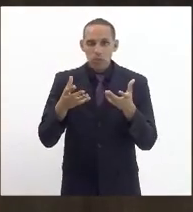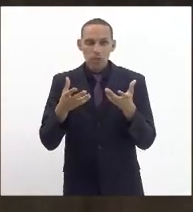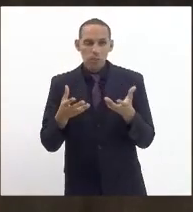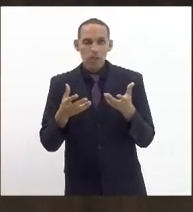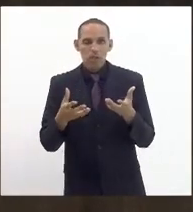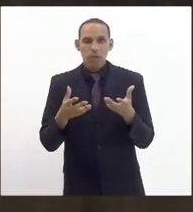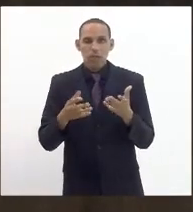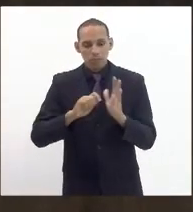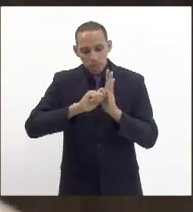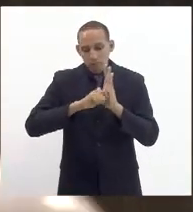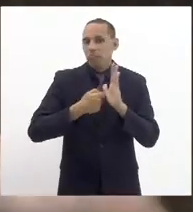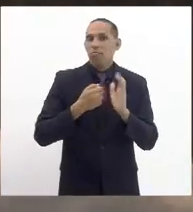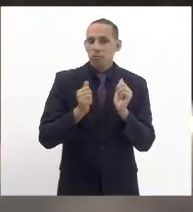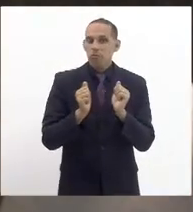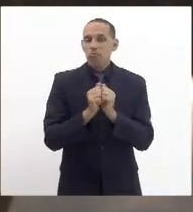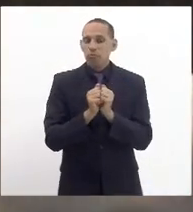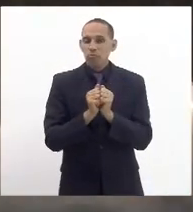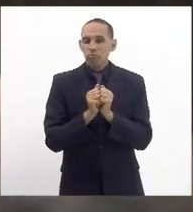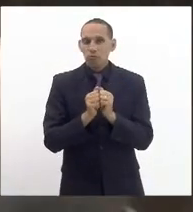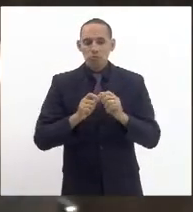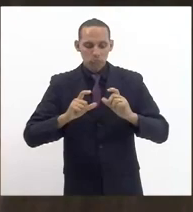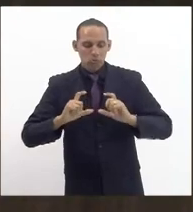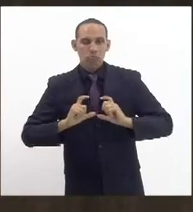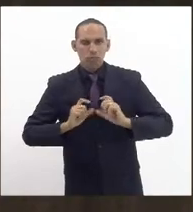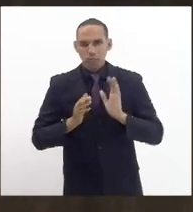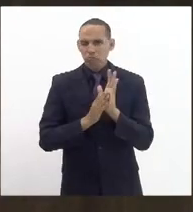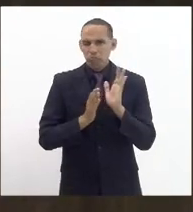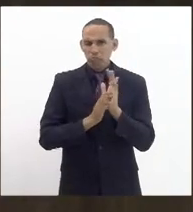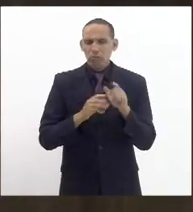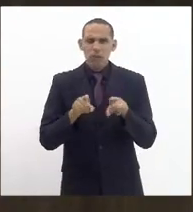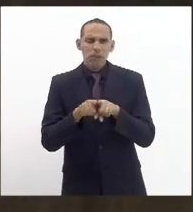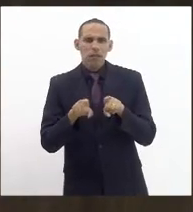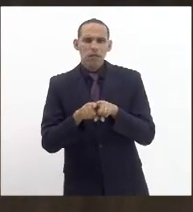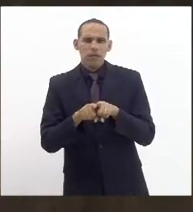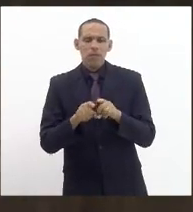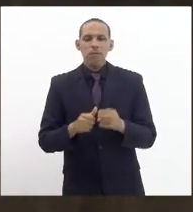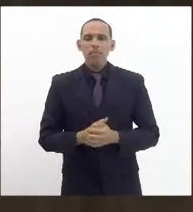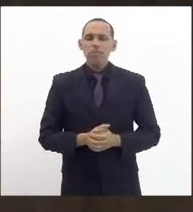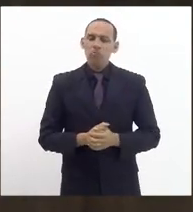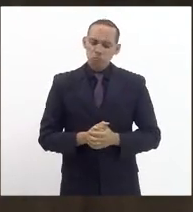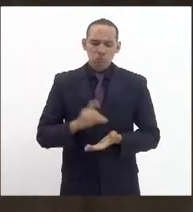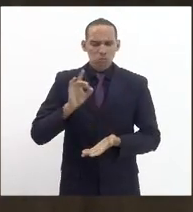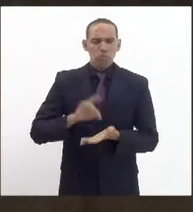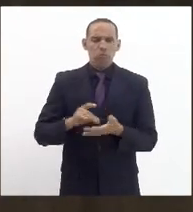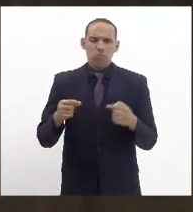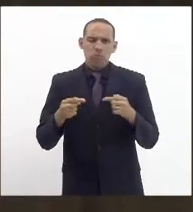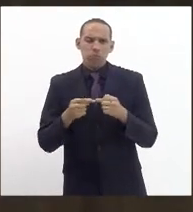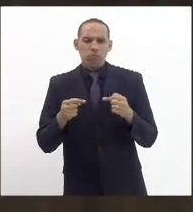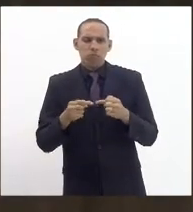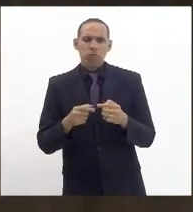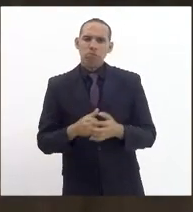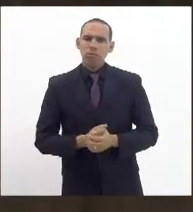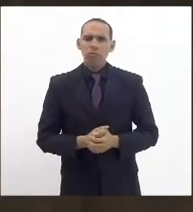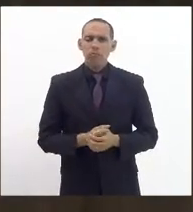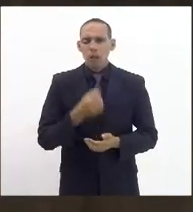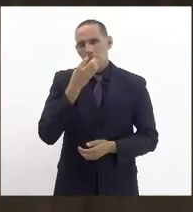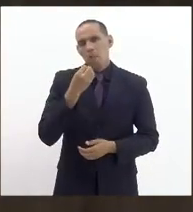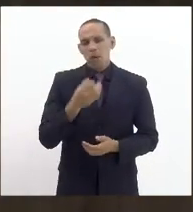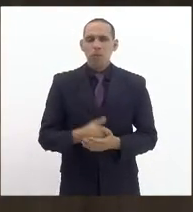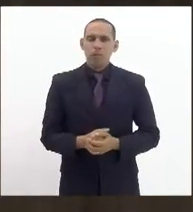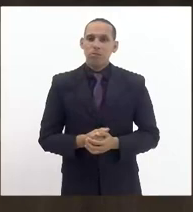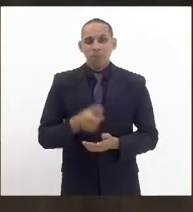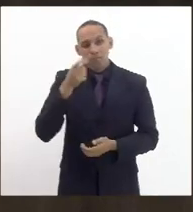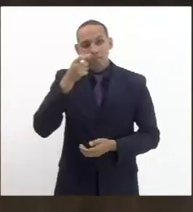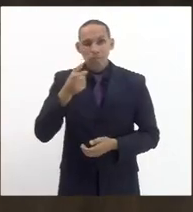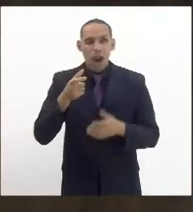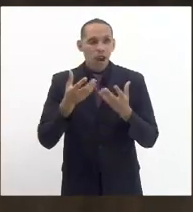se tornarem signatários da medalha, da proposta também. Eu acho que é legítimo e bacana, interessante, e tenho certeza que muitos